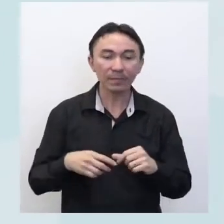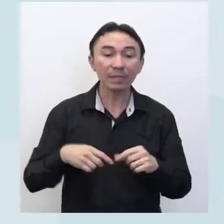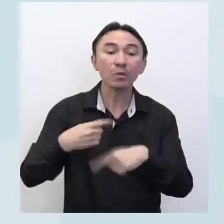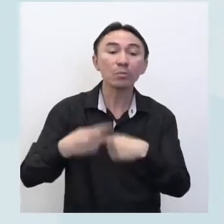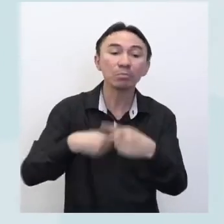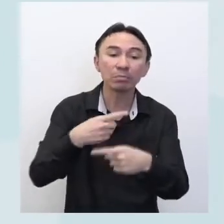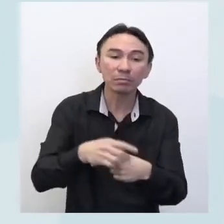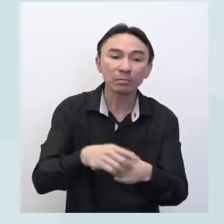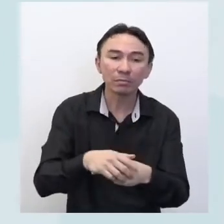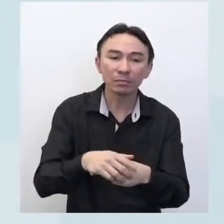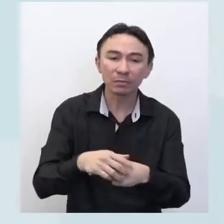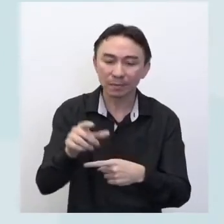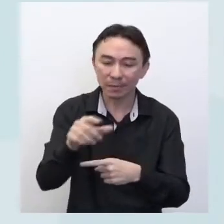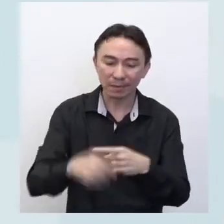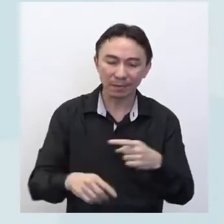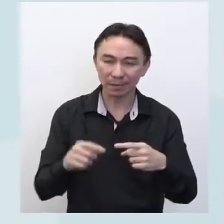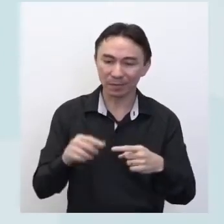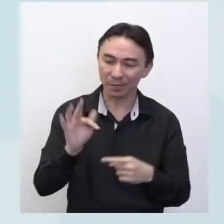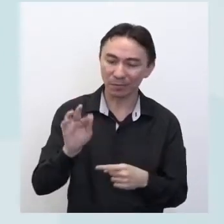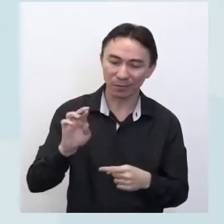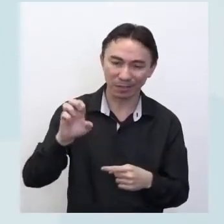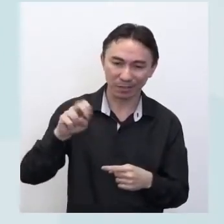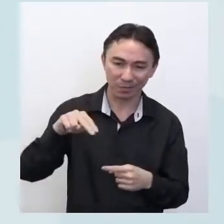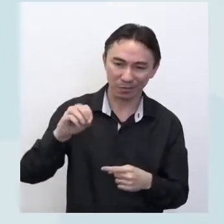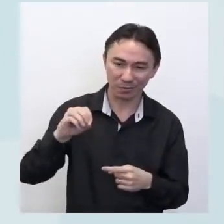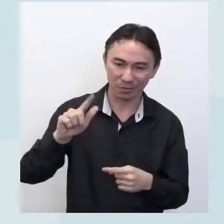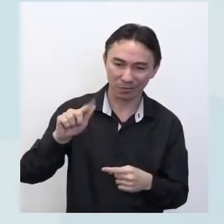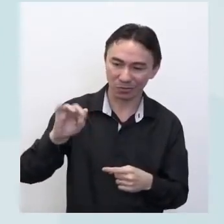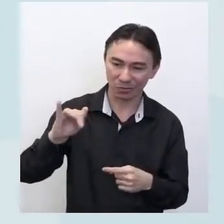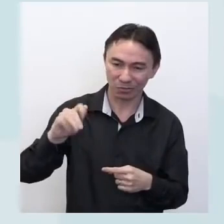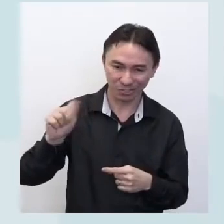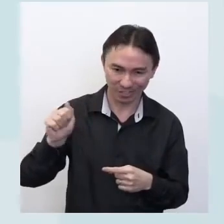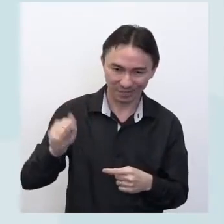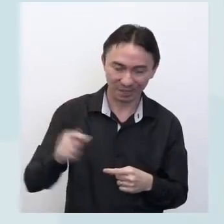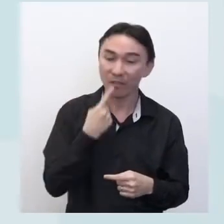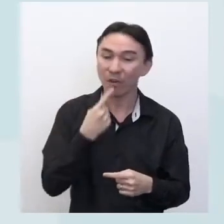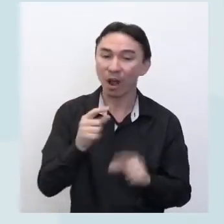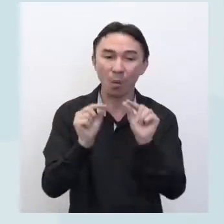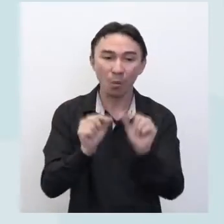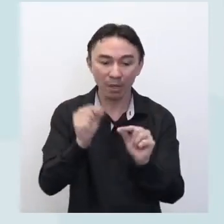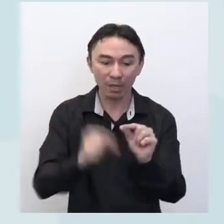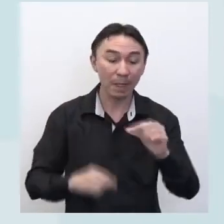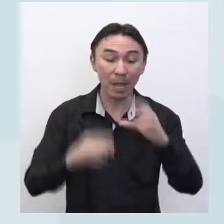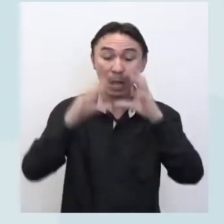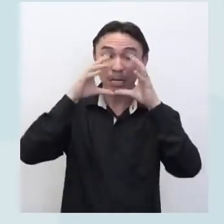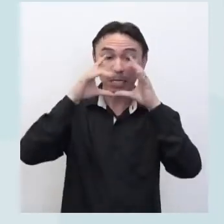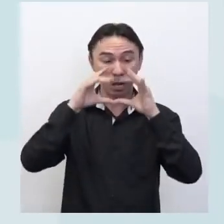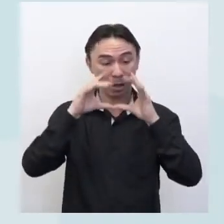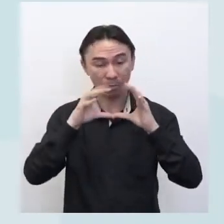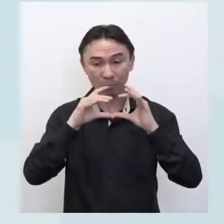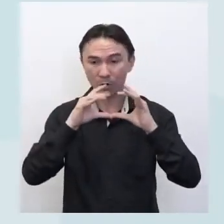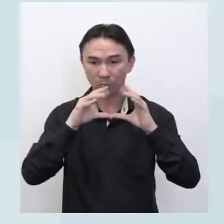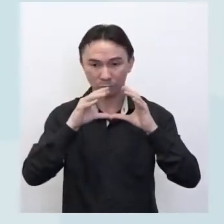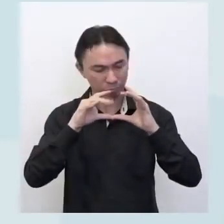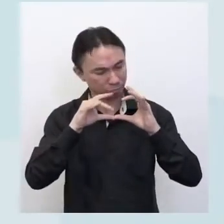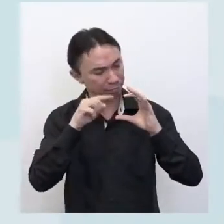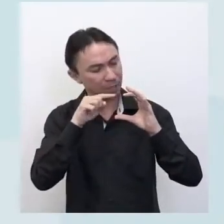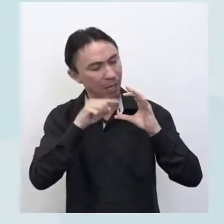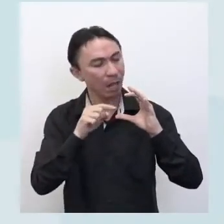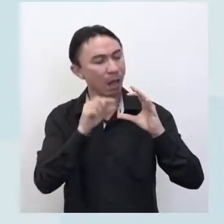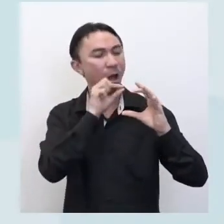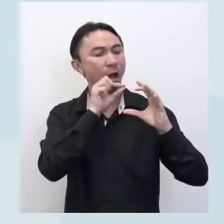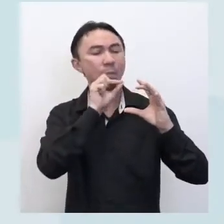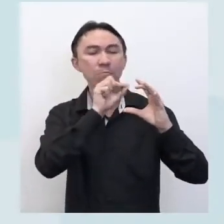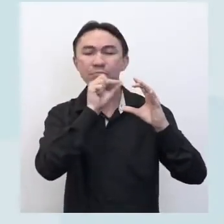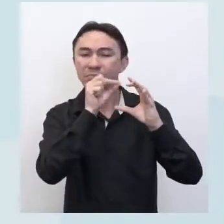inclusive, os frenologistas, a localizar no cérebro humano a qual,